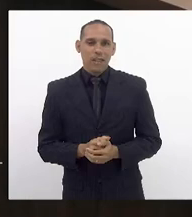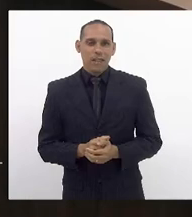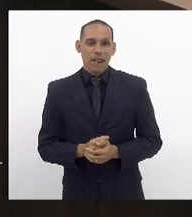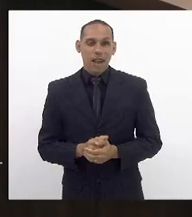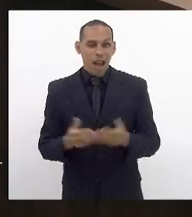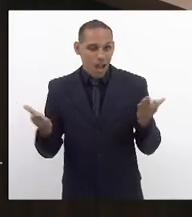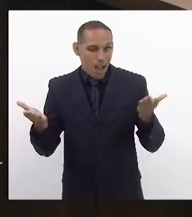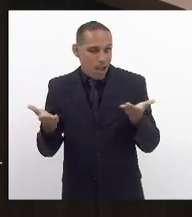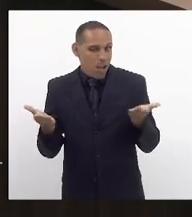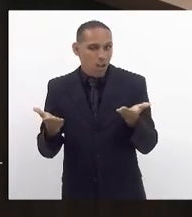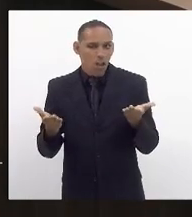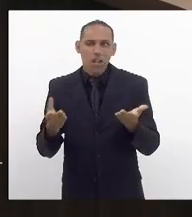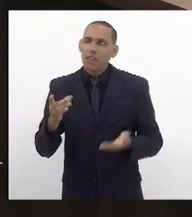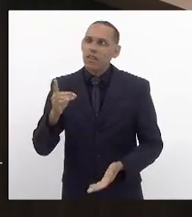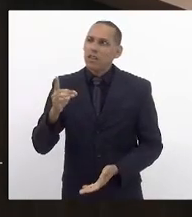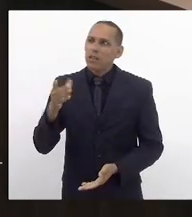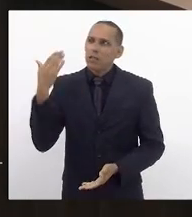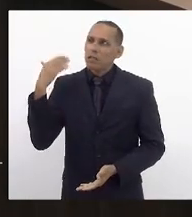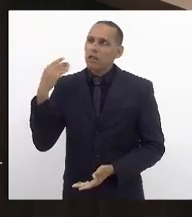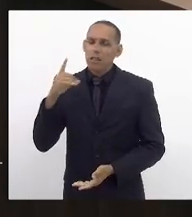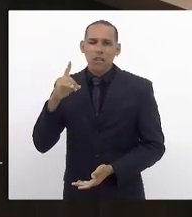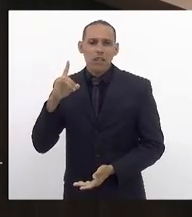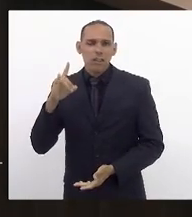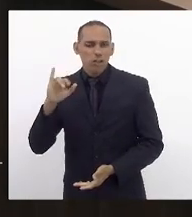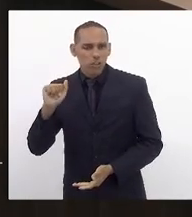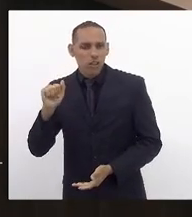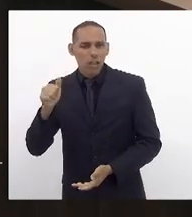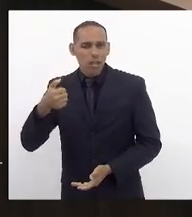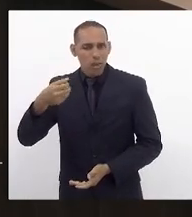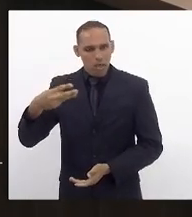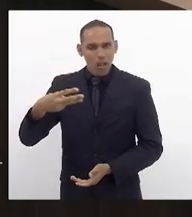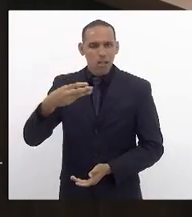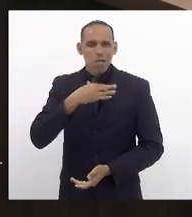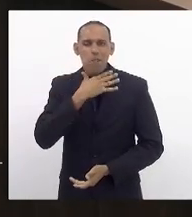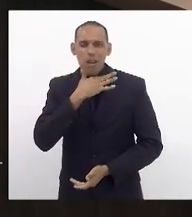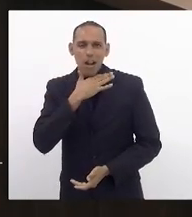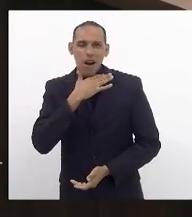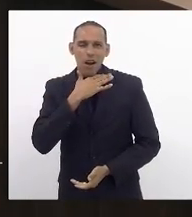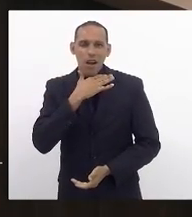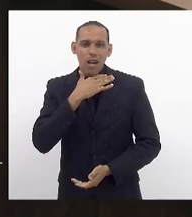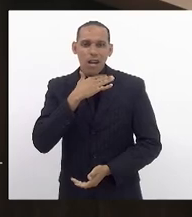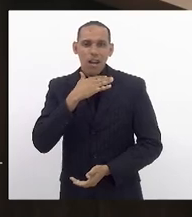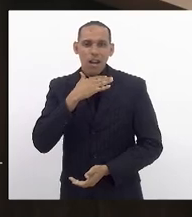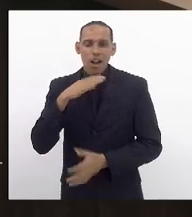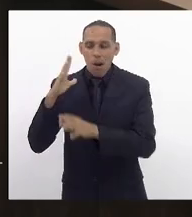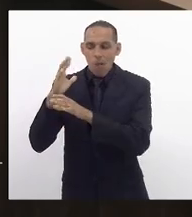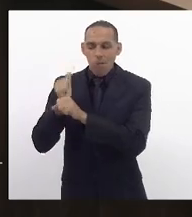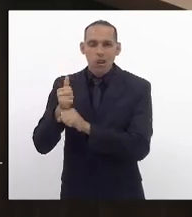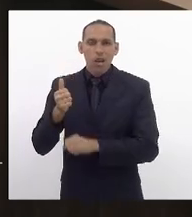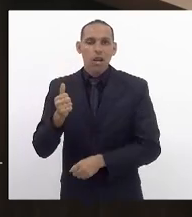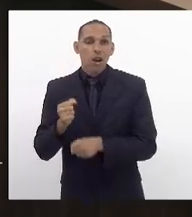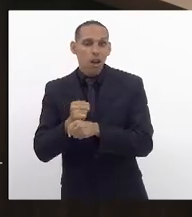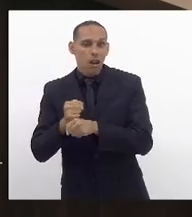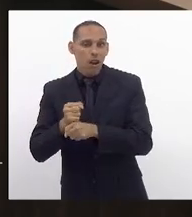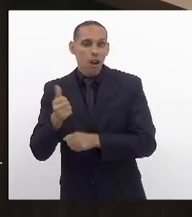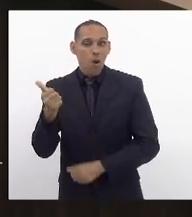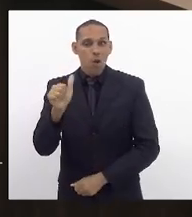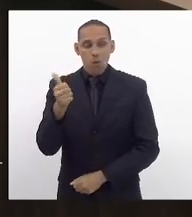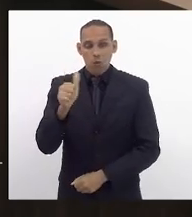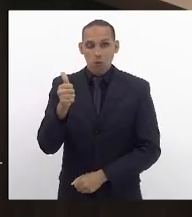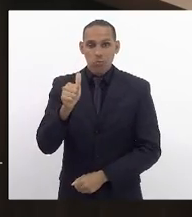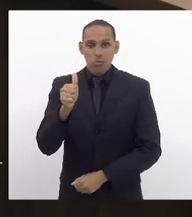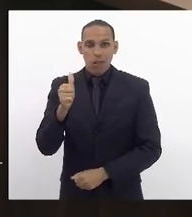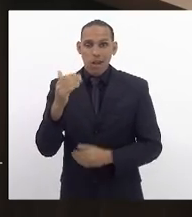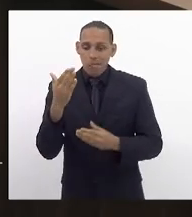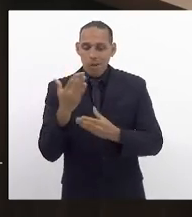Completar agora, no dia 13 de março, 11 anos um